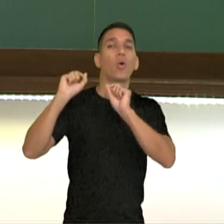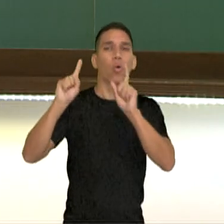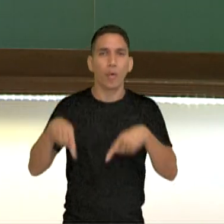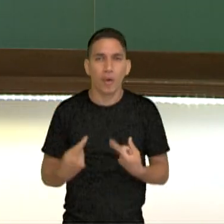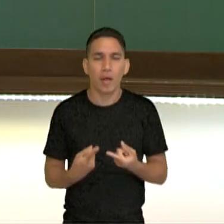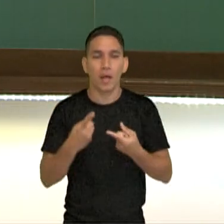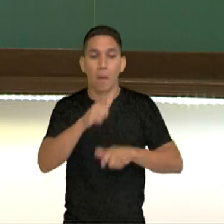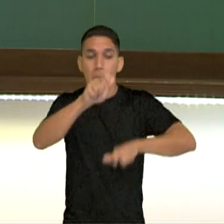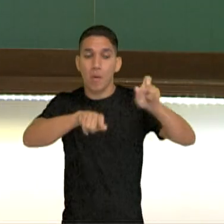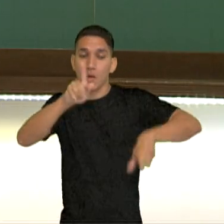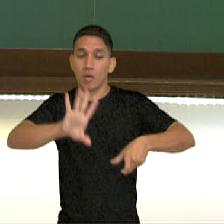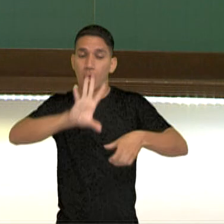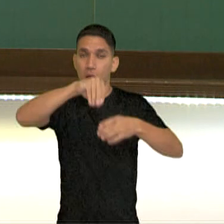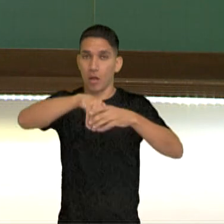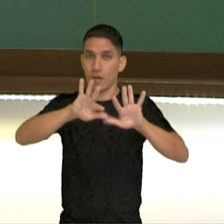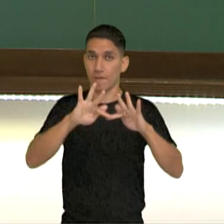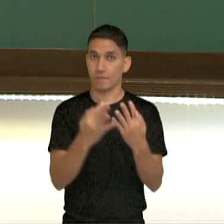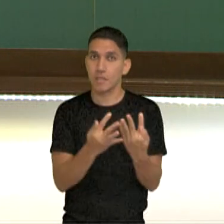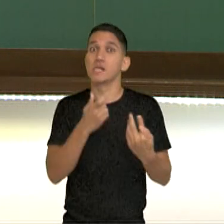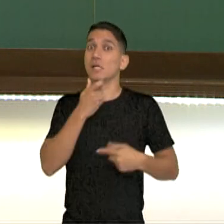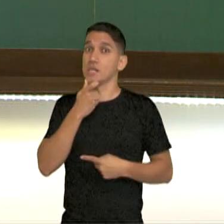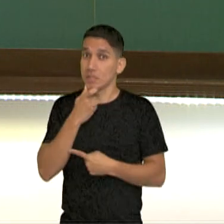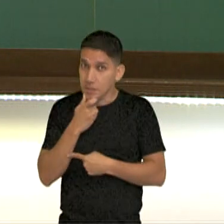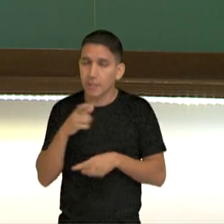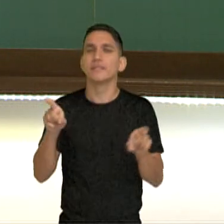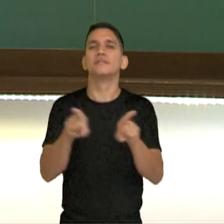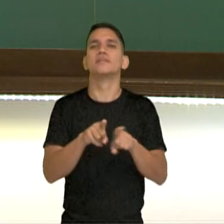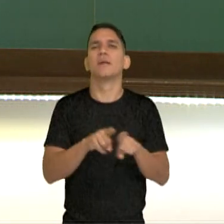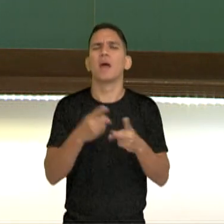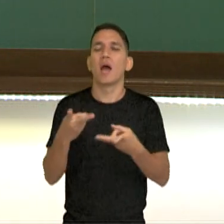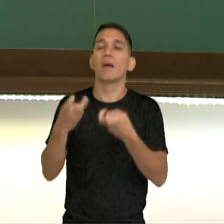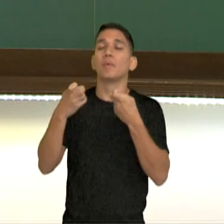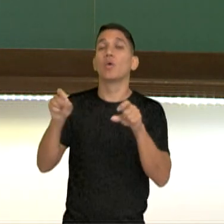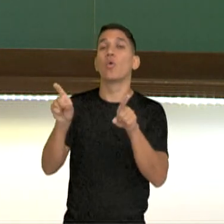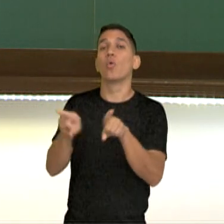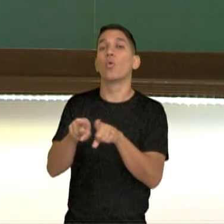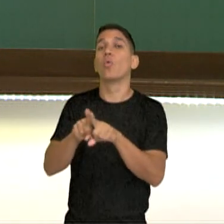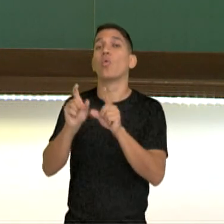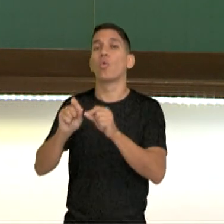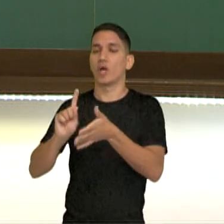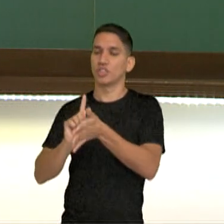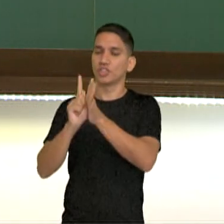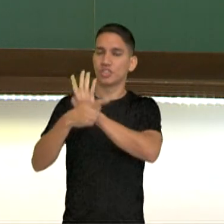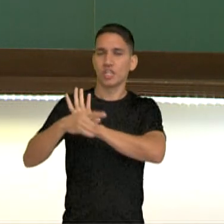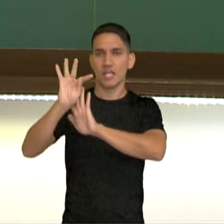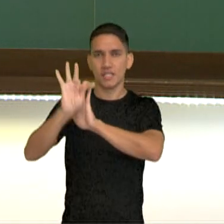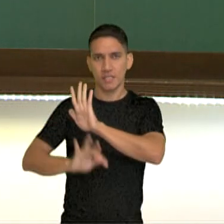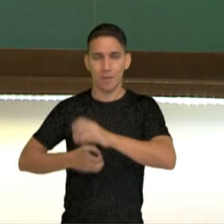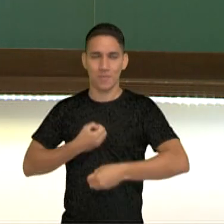os membros da família em inglês e vimos o gênero textual poema.